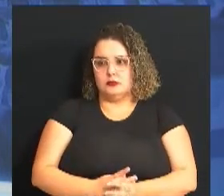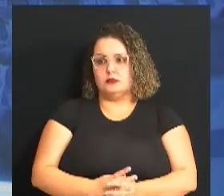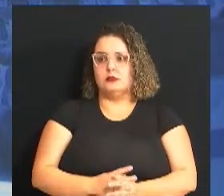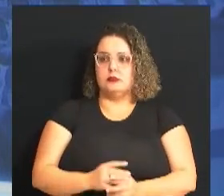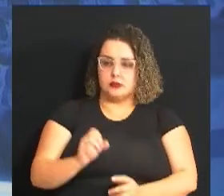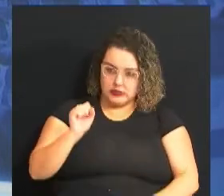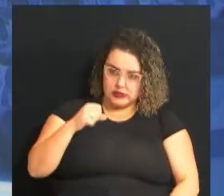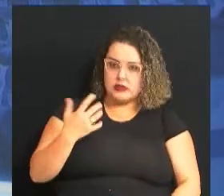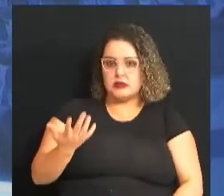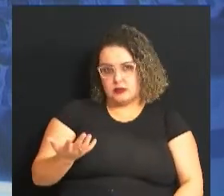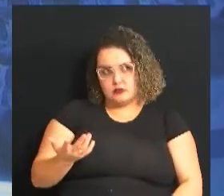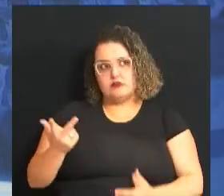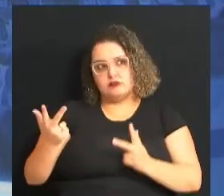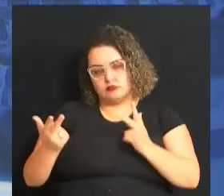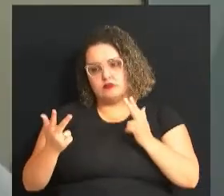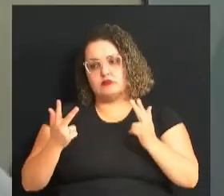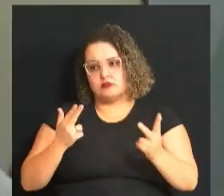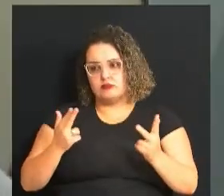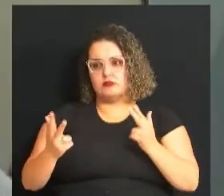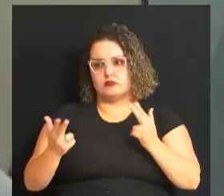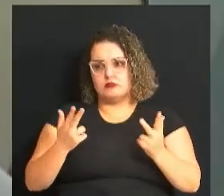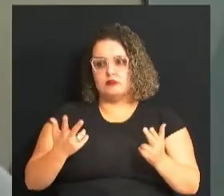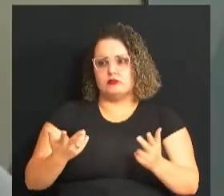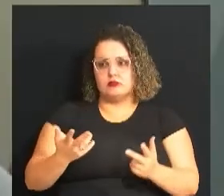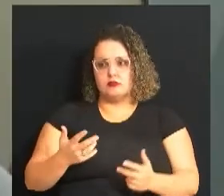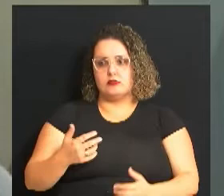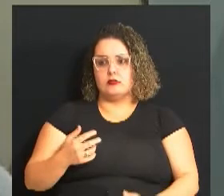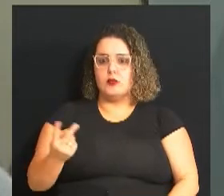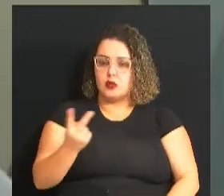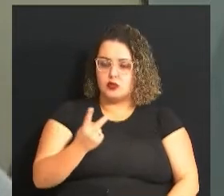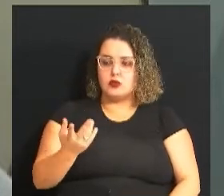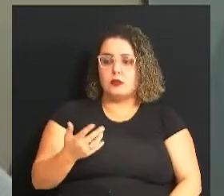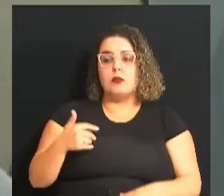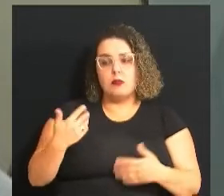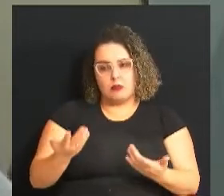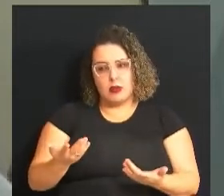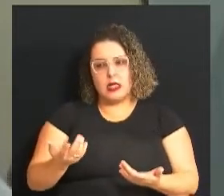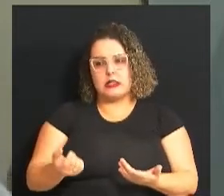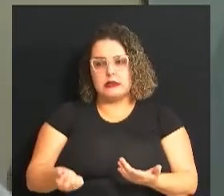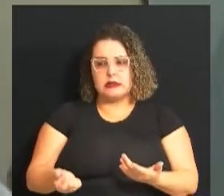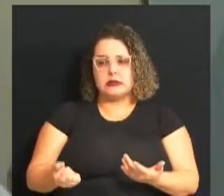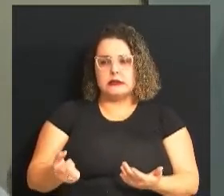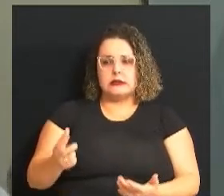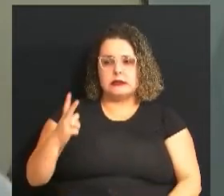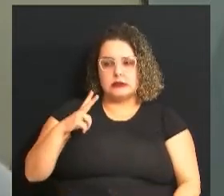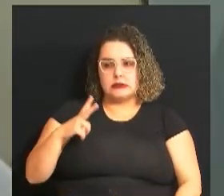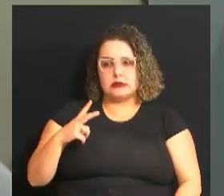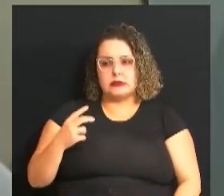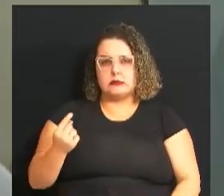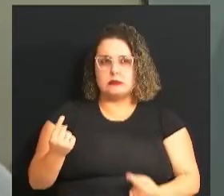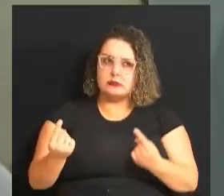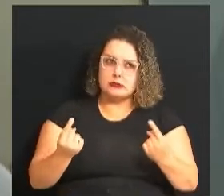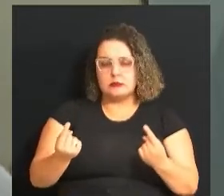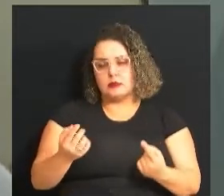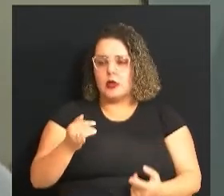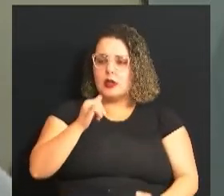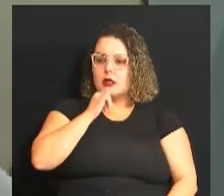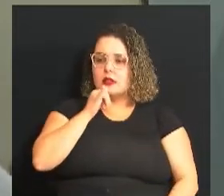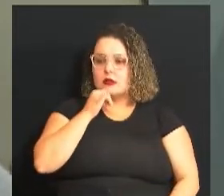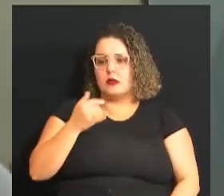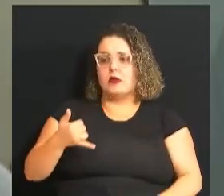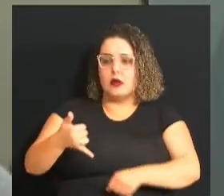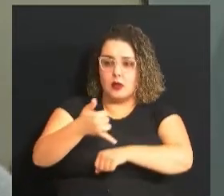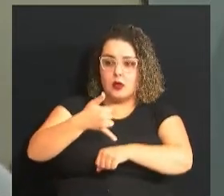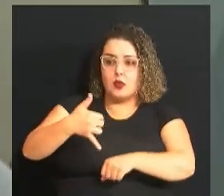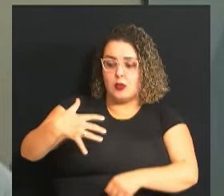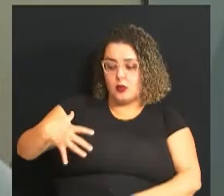Sim, de maneira igual pode acometer os dois, mas existem algumas particularidades. Por exemplo, a gordura no